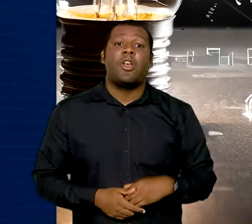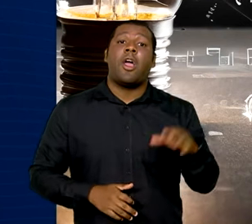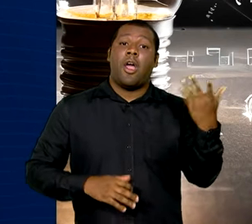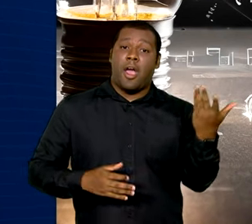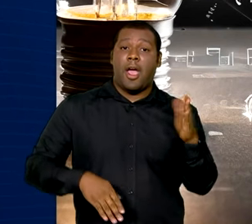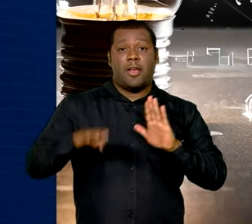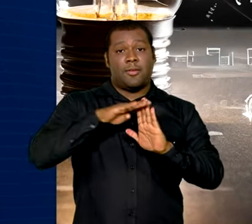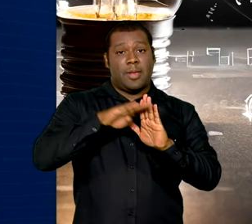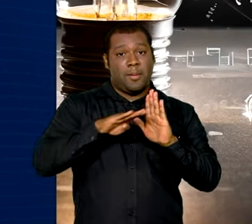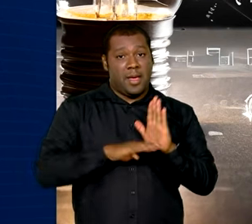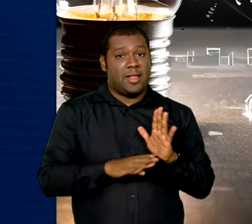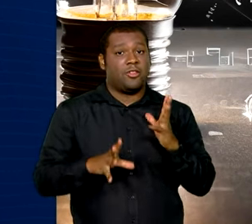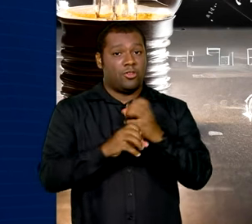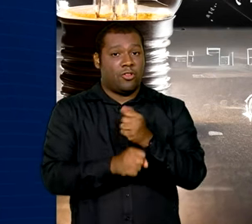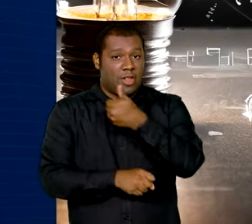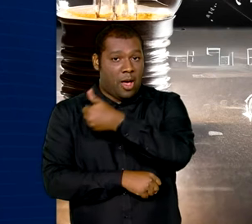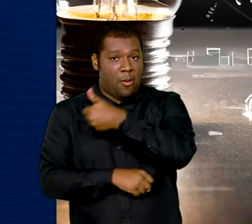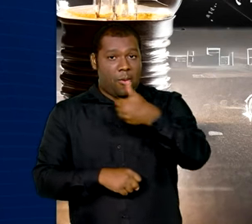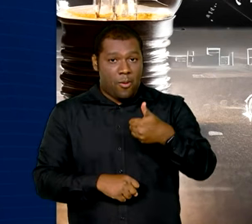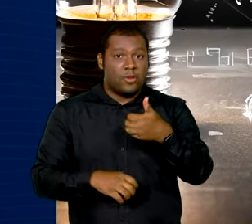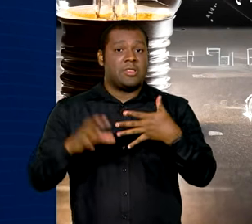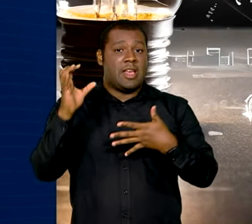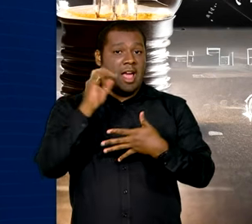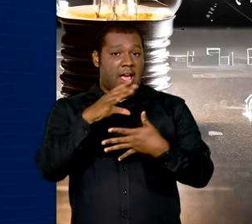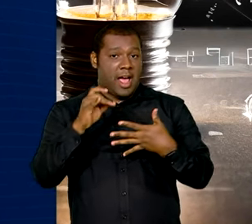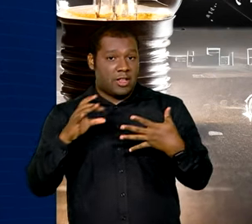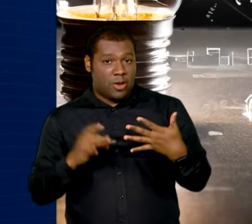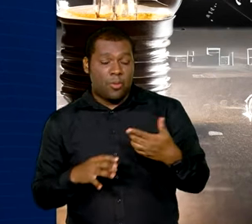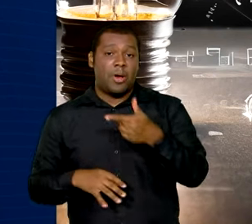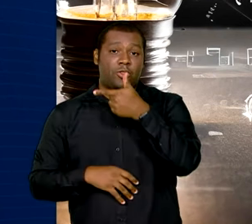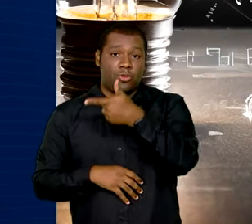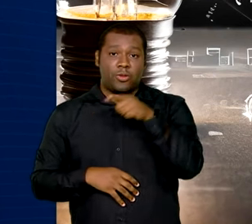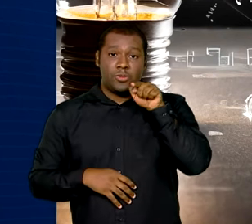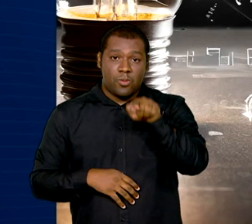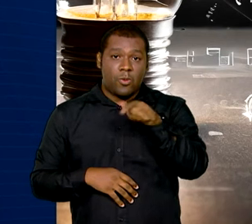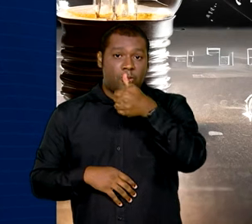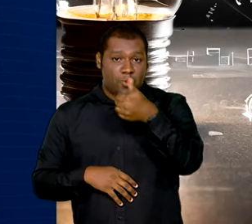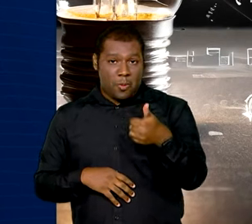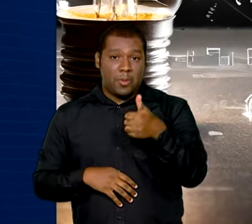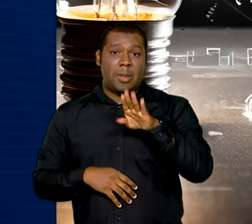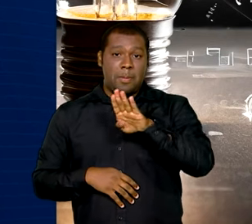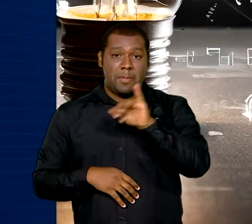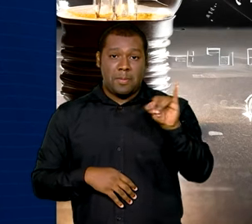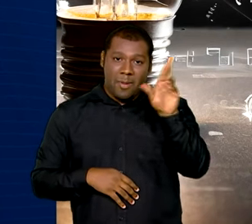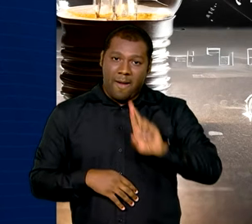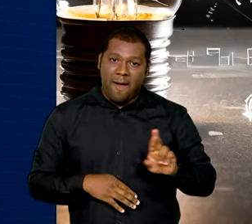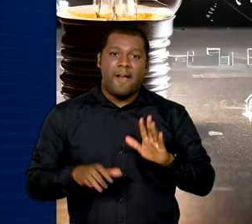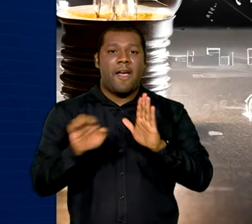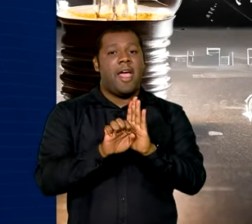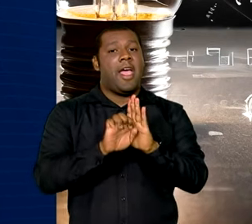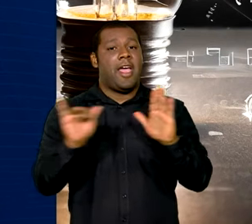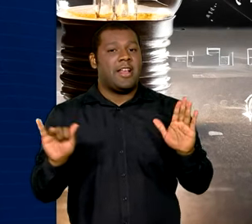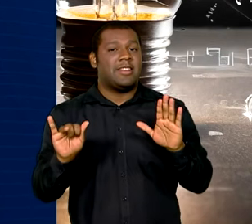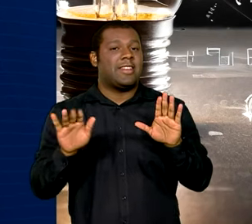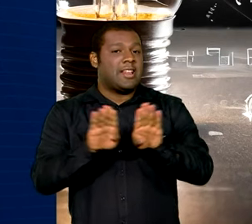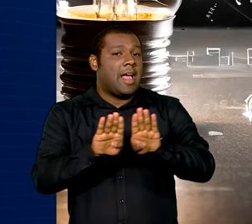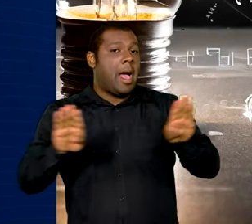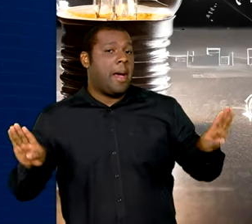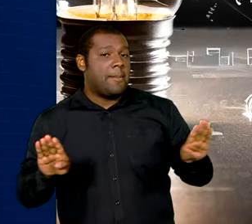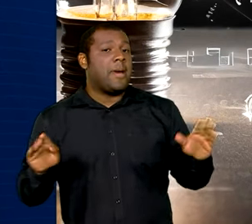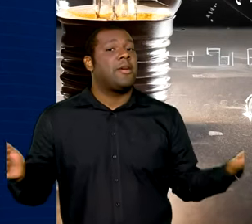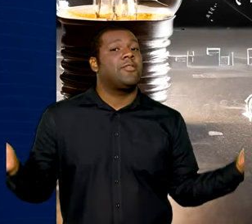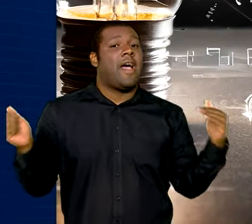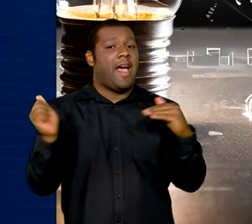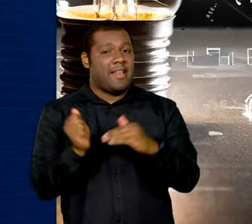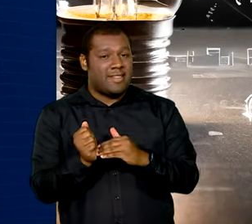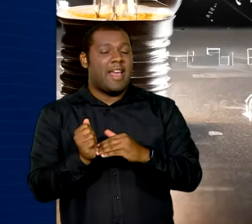lançadas, cada uma no valor de 2,1 bilhões de reais. E os editais ficam abertos até que